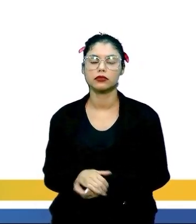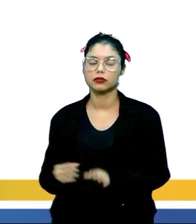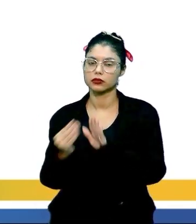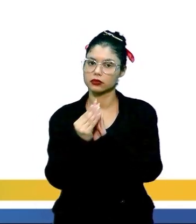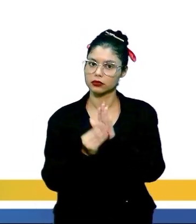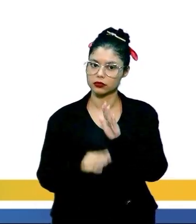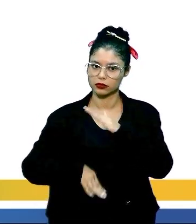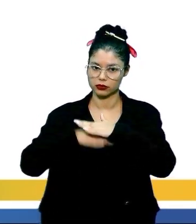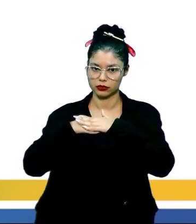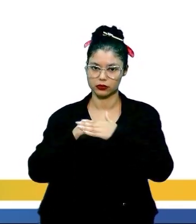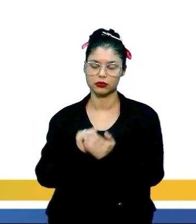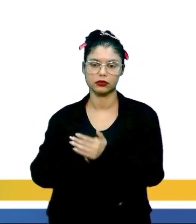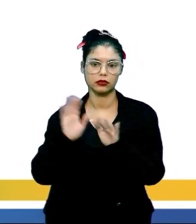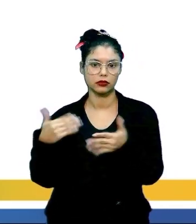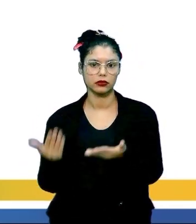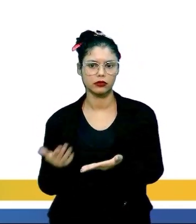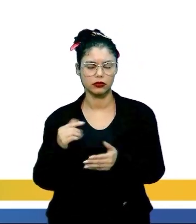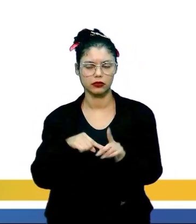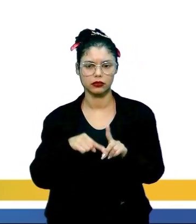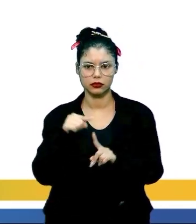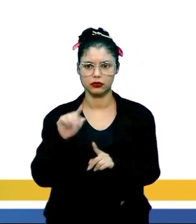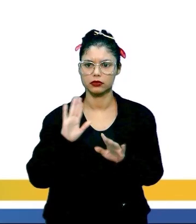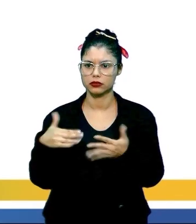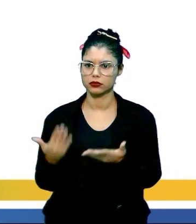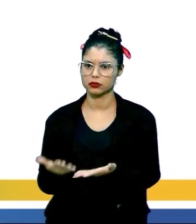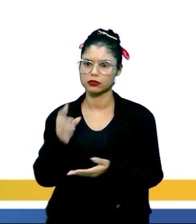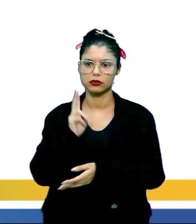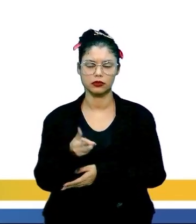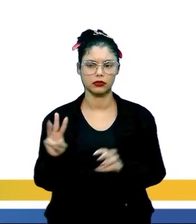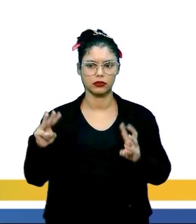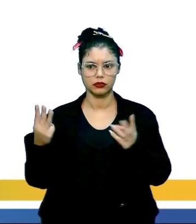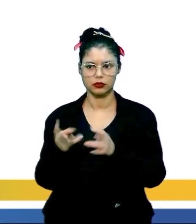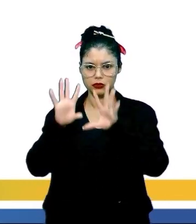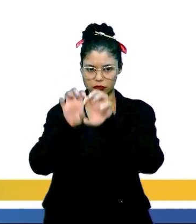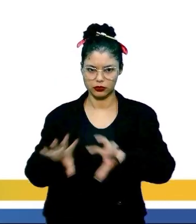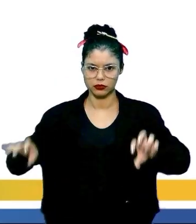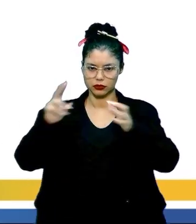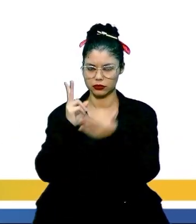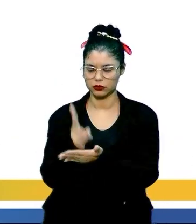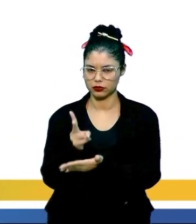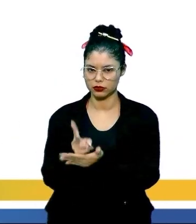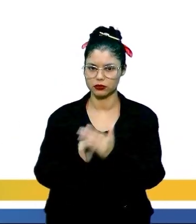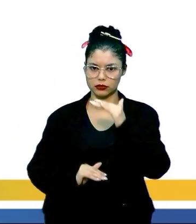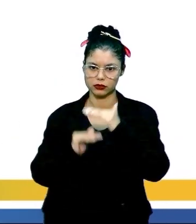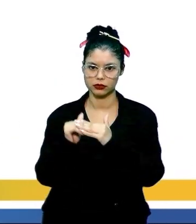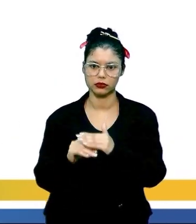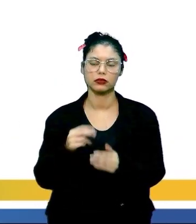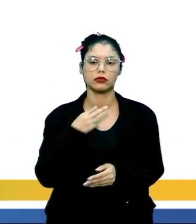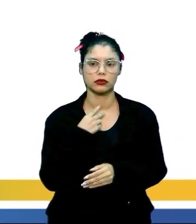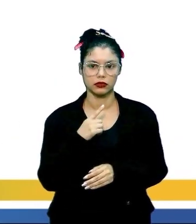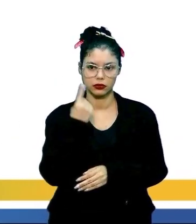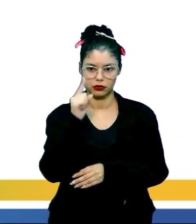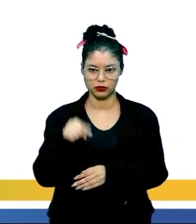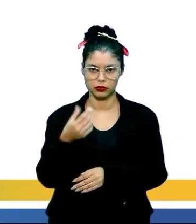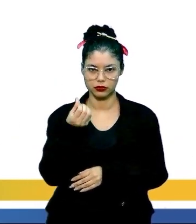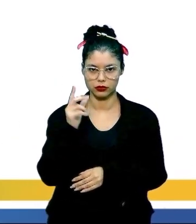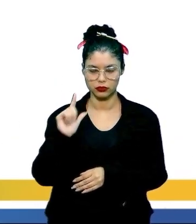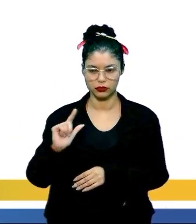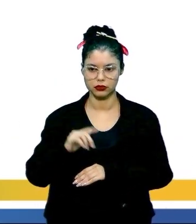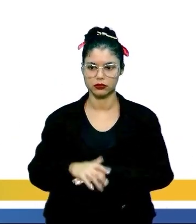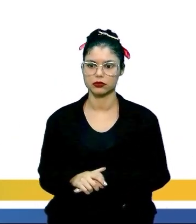numa dada pressão. Qual é a temperatura na qual a mesma massa gasosa, na mesma pressão, ocupa um volume